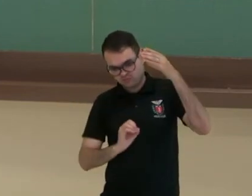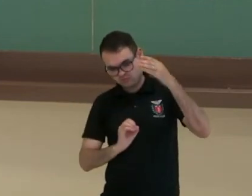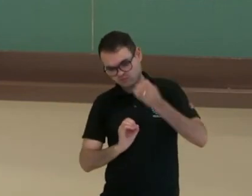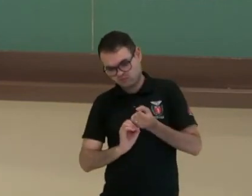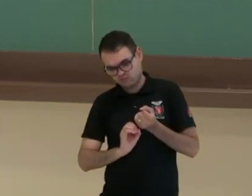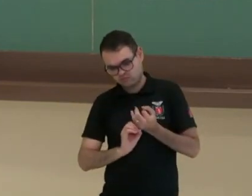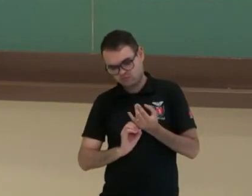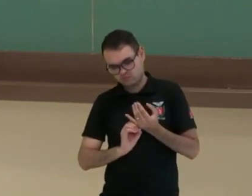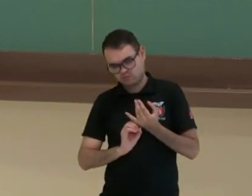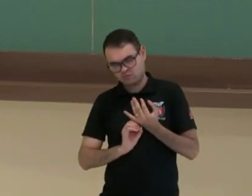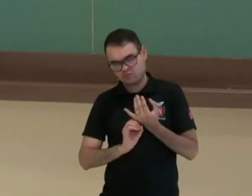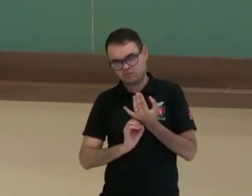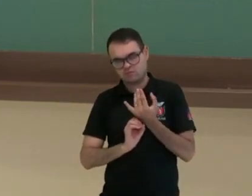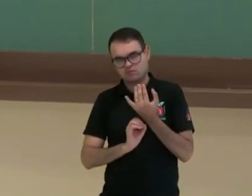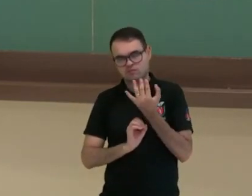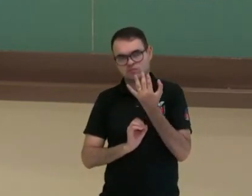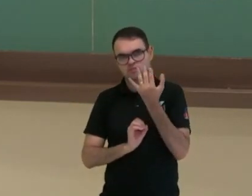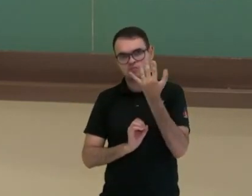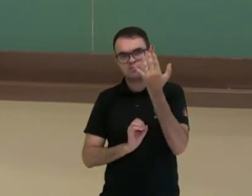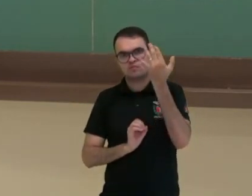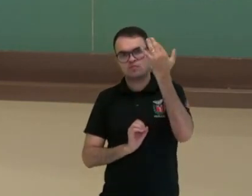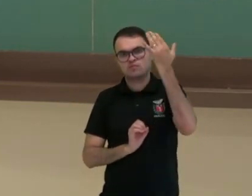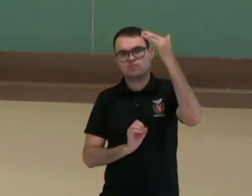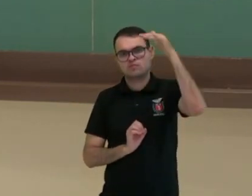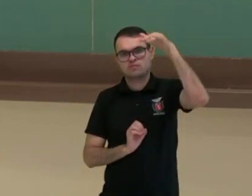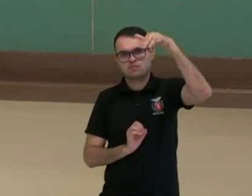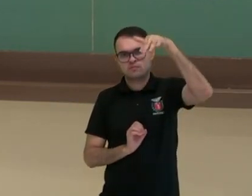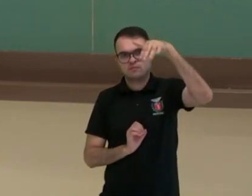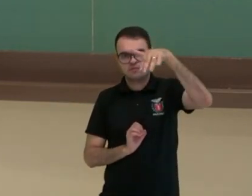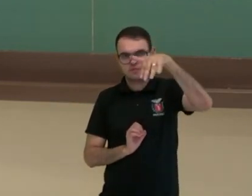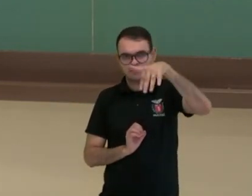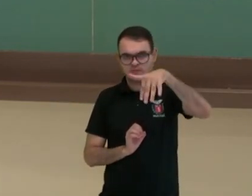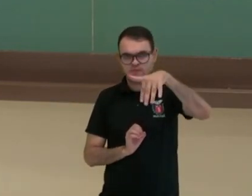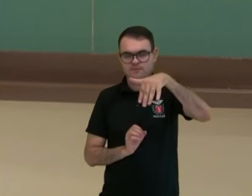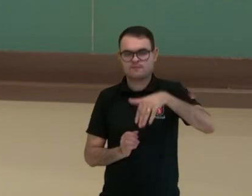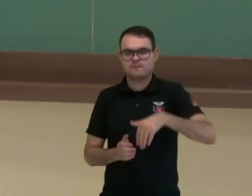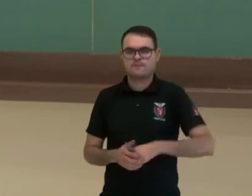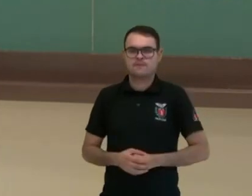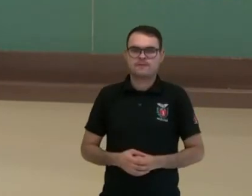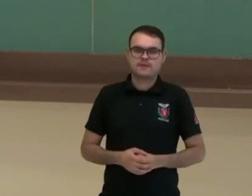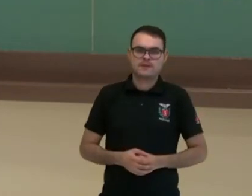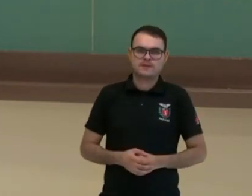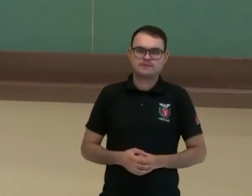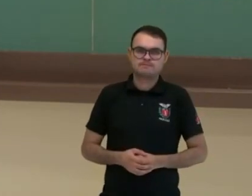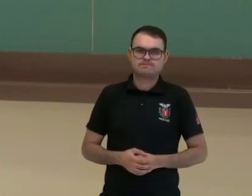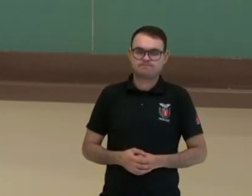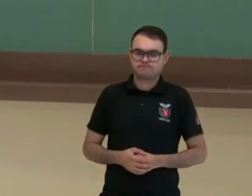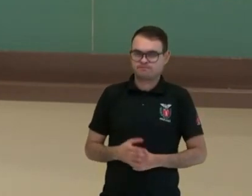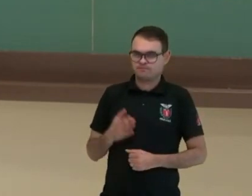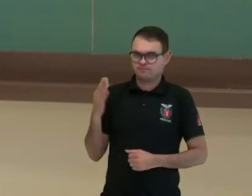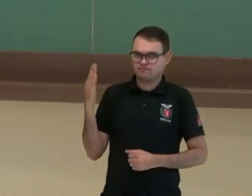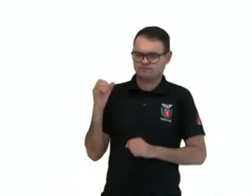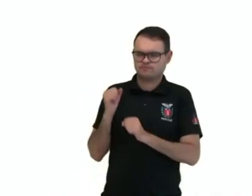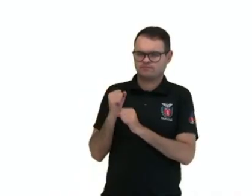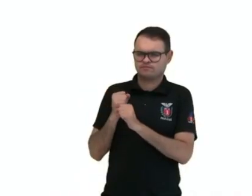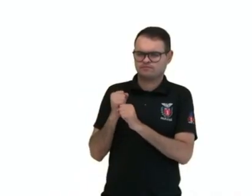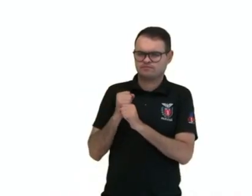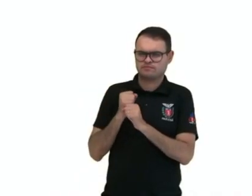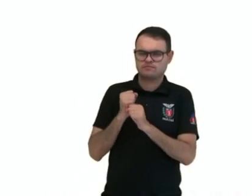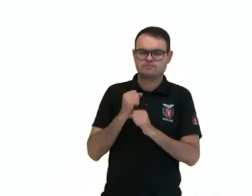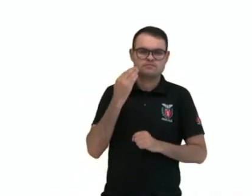esse material quente e pastoso que está no seu interior e chega até a superfície. Ao longo de bilhões de